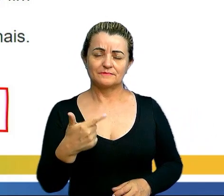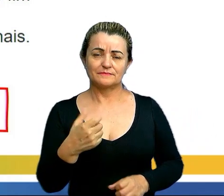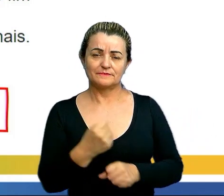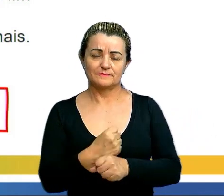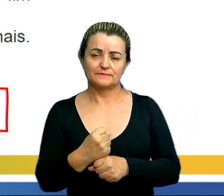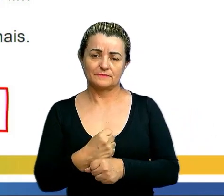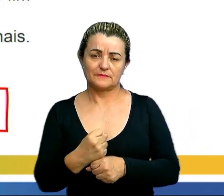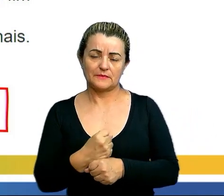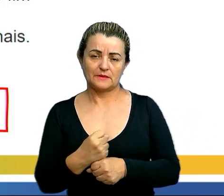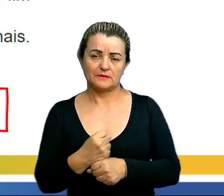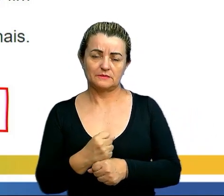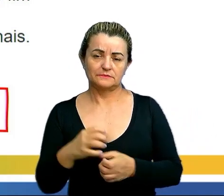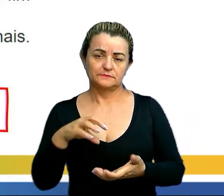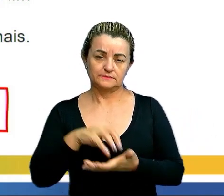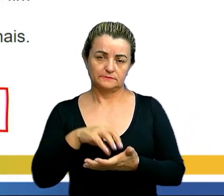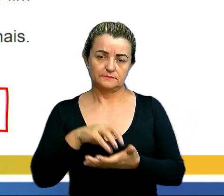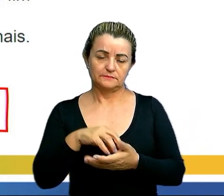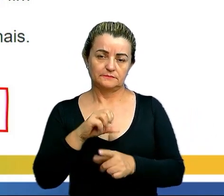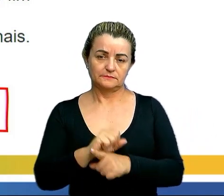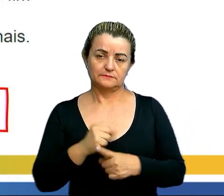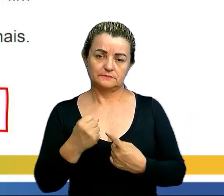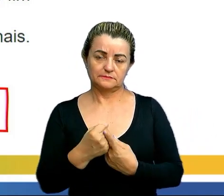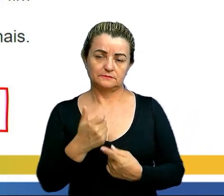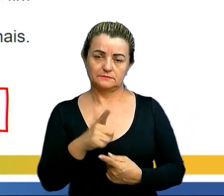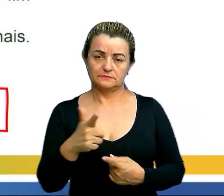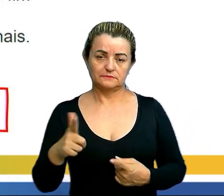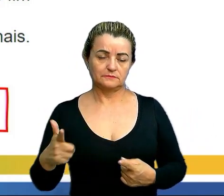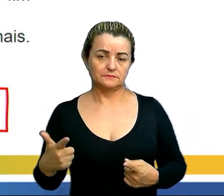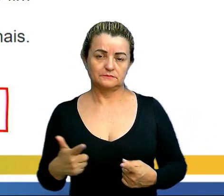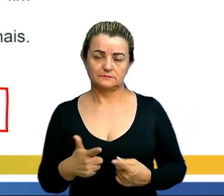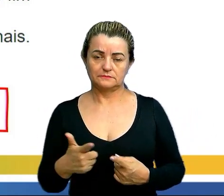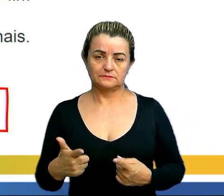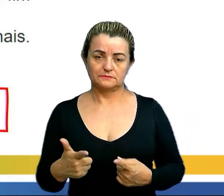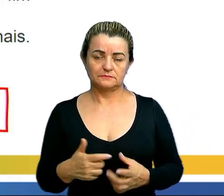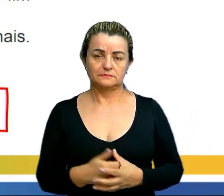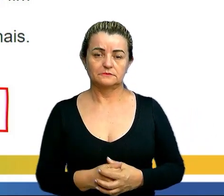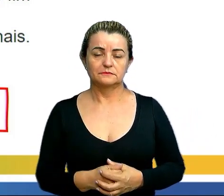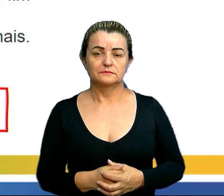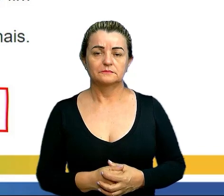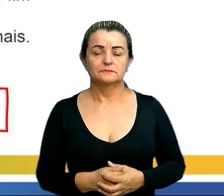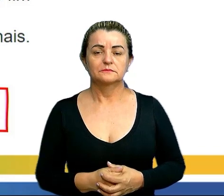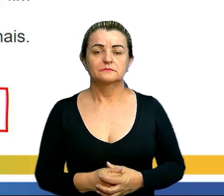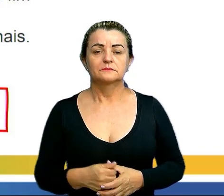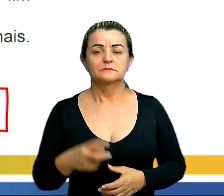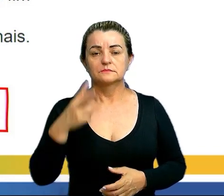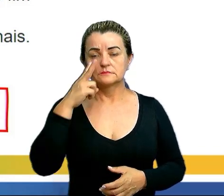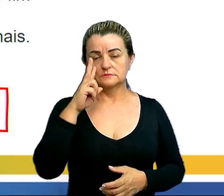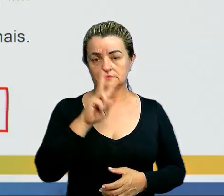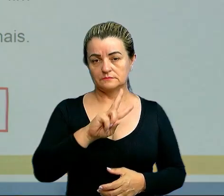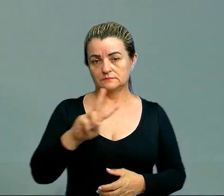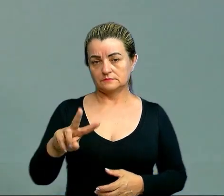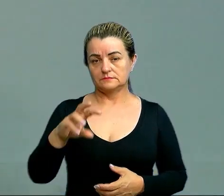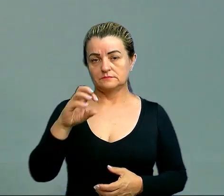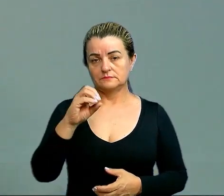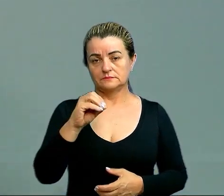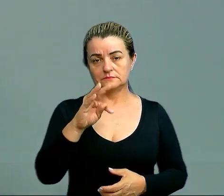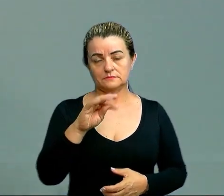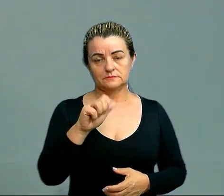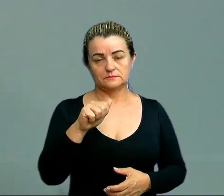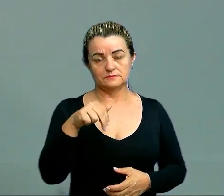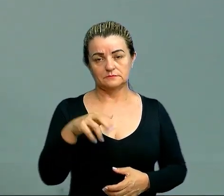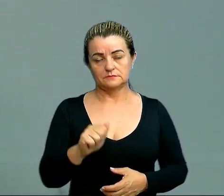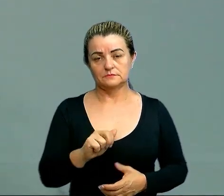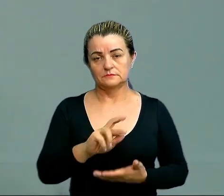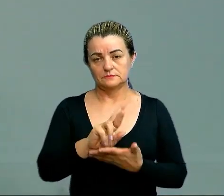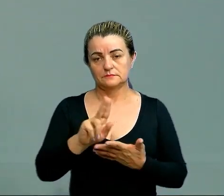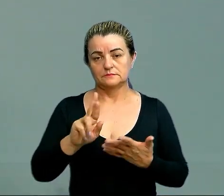da OTAN, o Bloco Socialista não existe mais, a União Soviética não existe mais. E como nós vimos, a OTAN, a